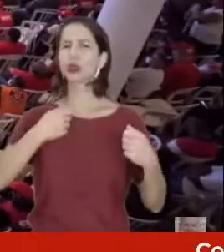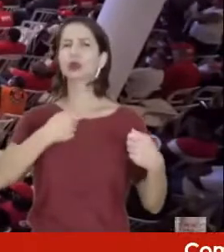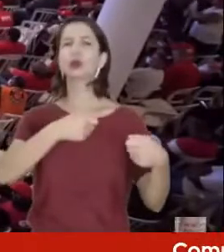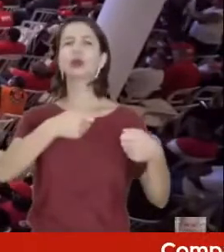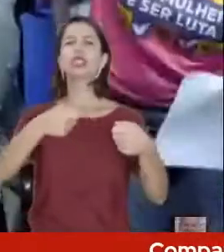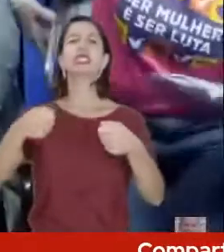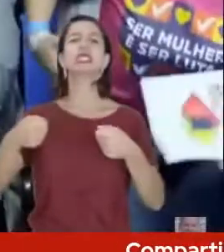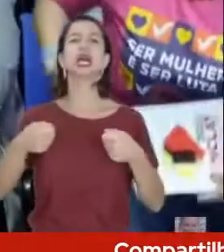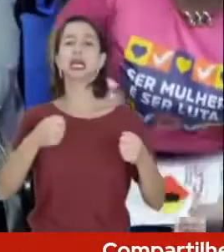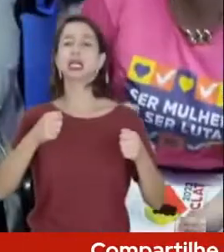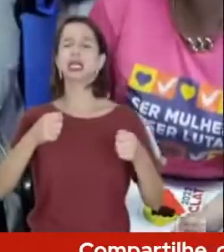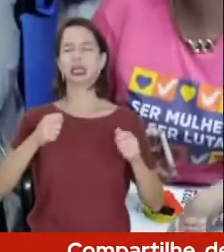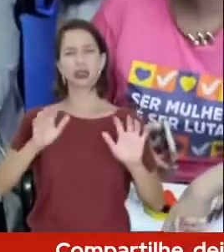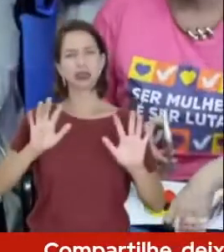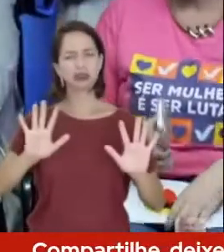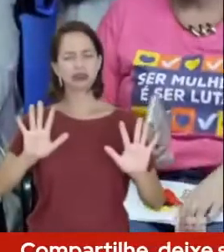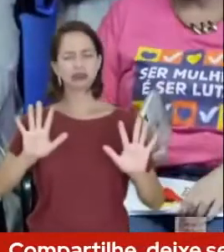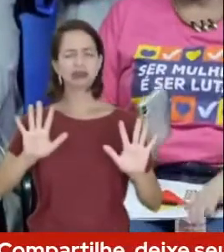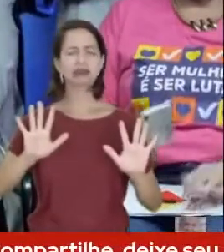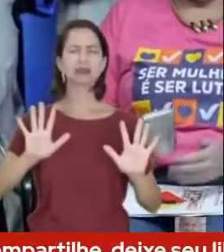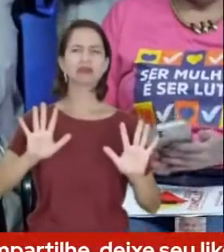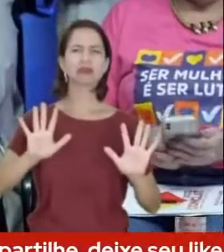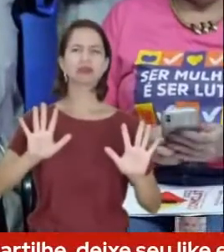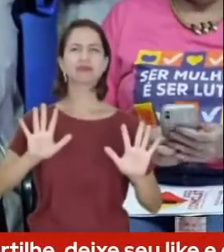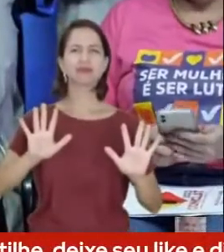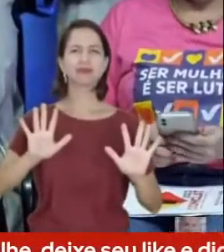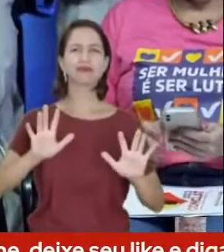de um instante de profundo silêncio.